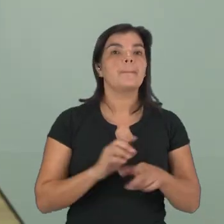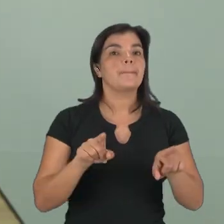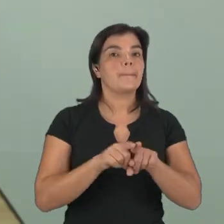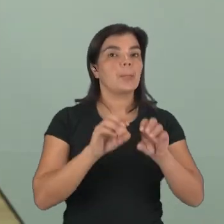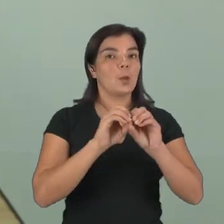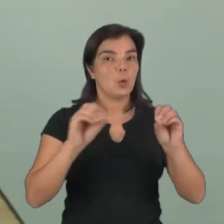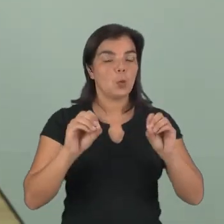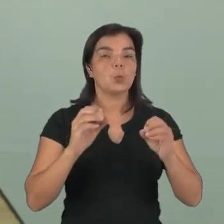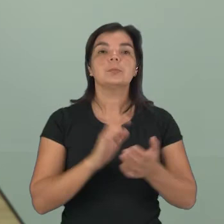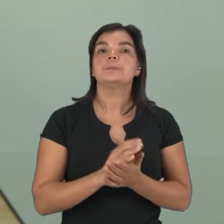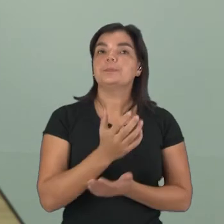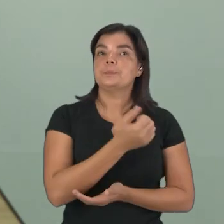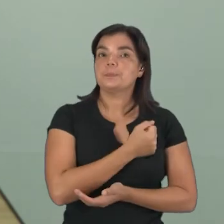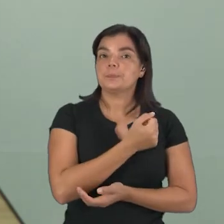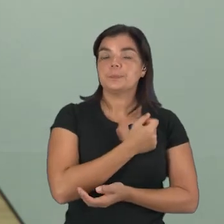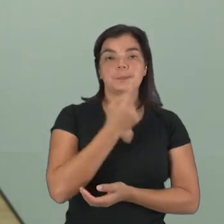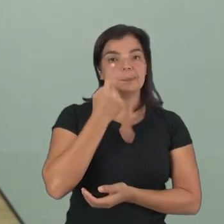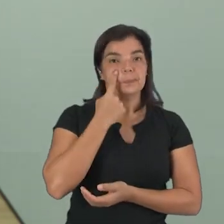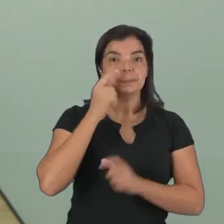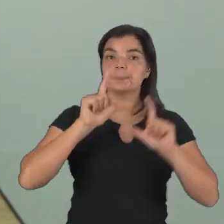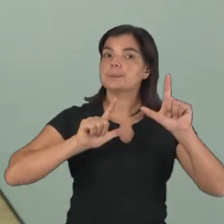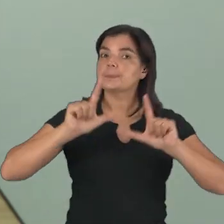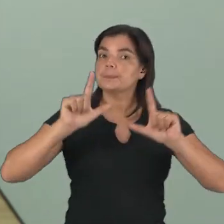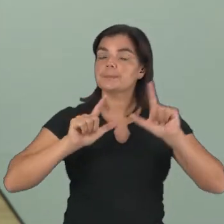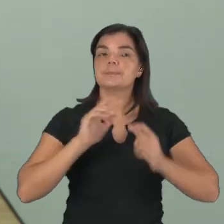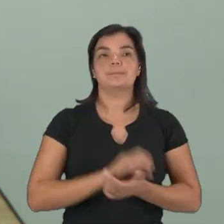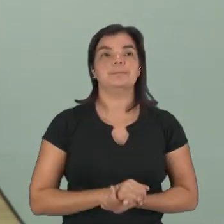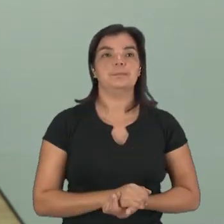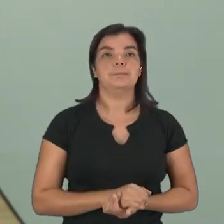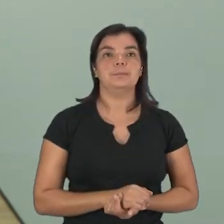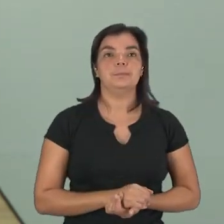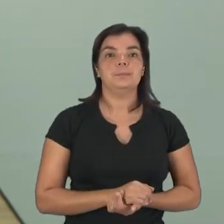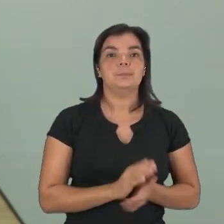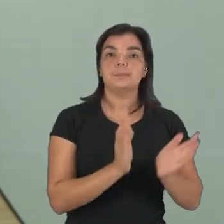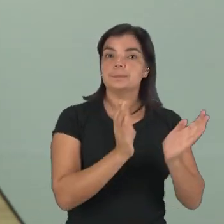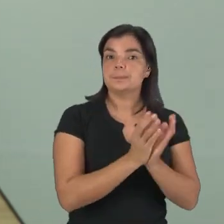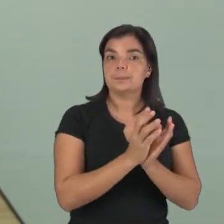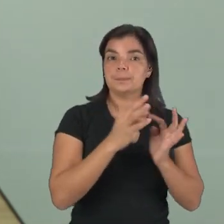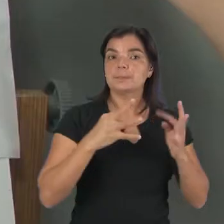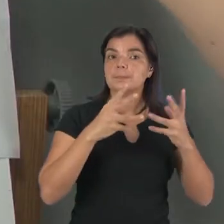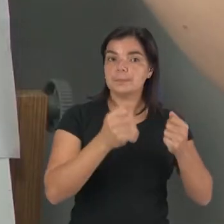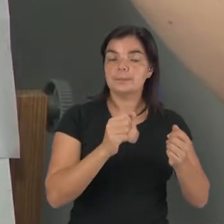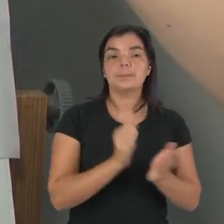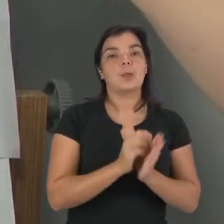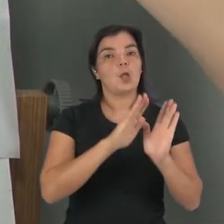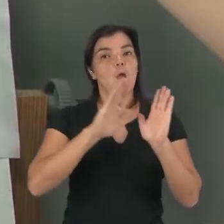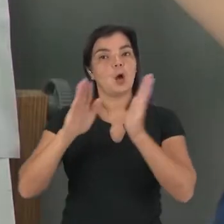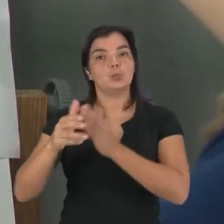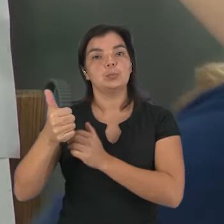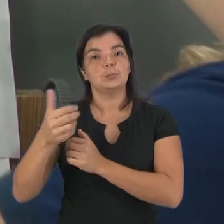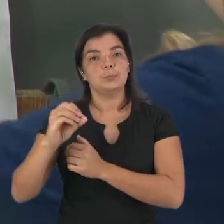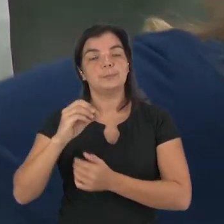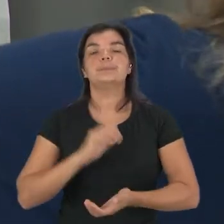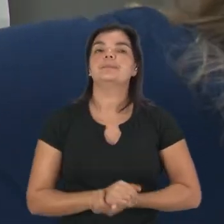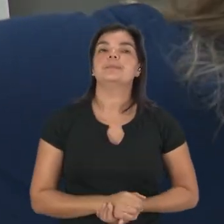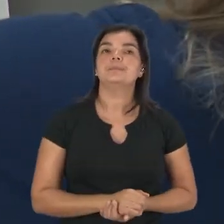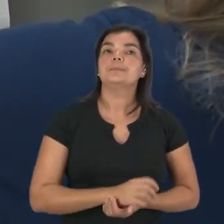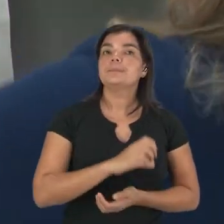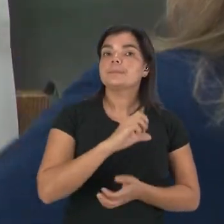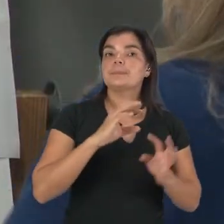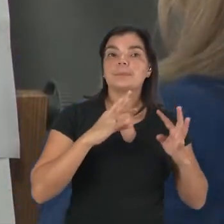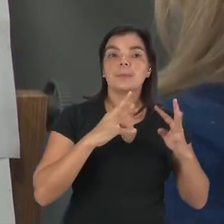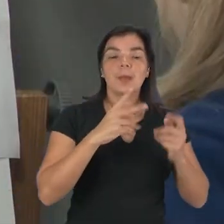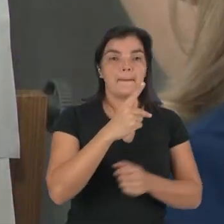vamos preencher com esses números que nós vimos na telinha. Nós temos a parte inteira e temos a parte decimal. A parte